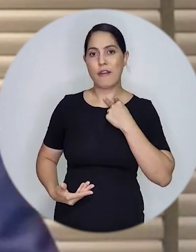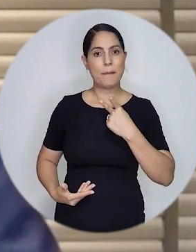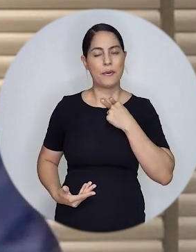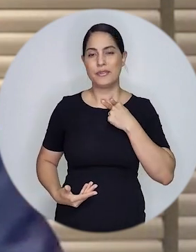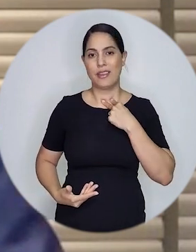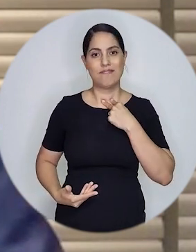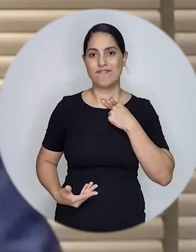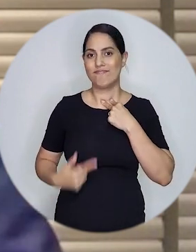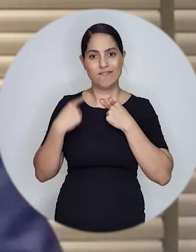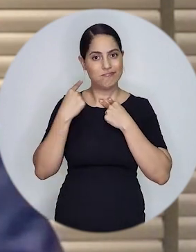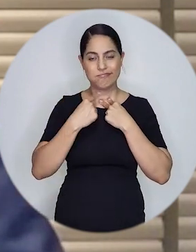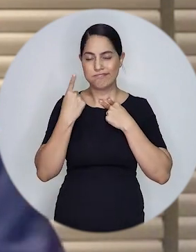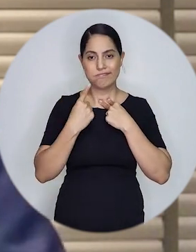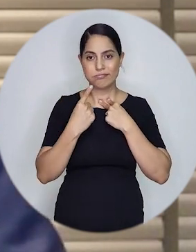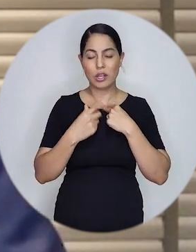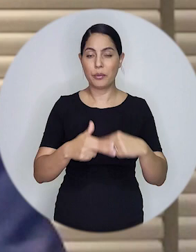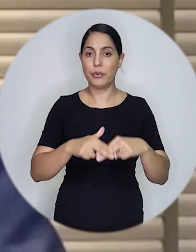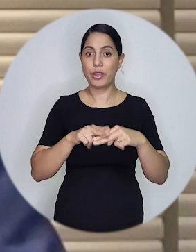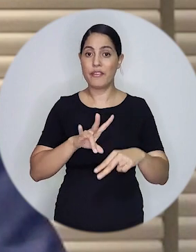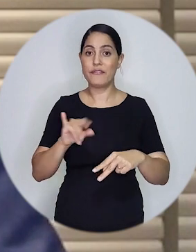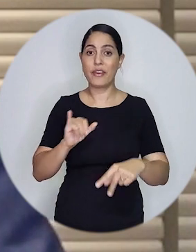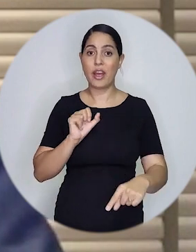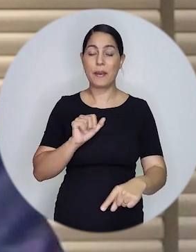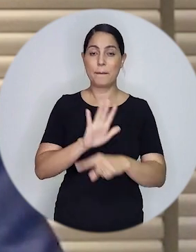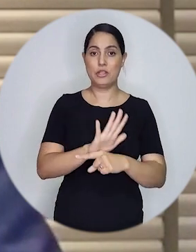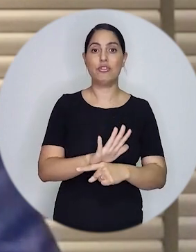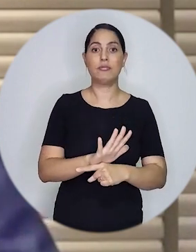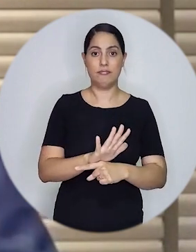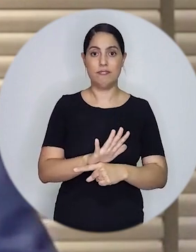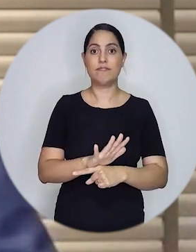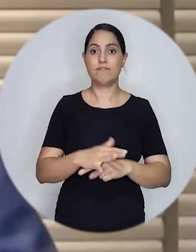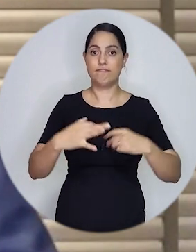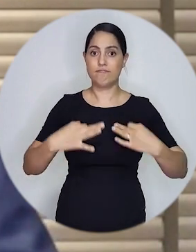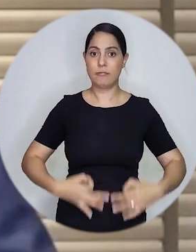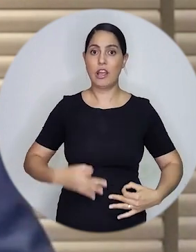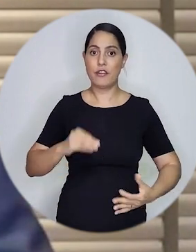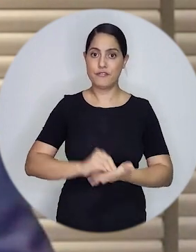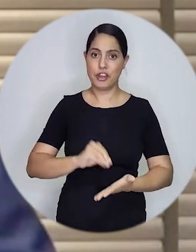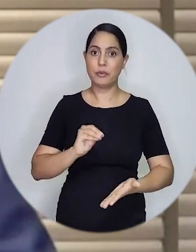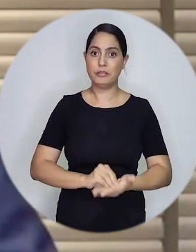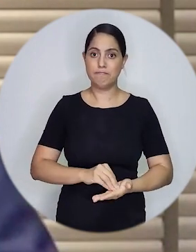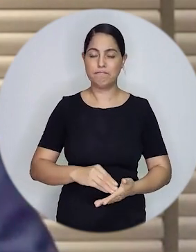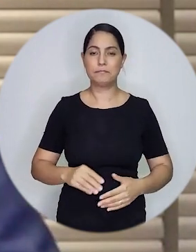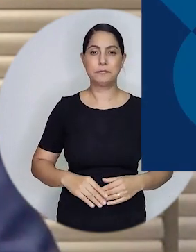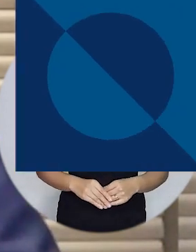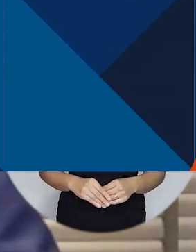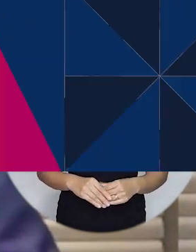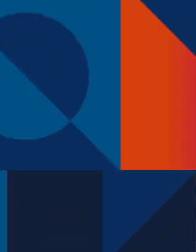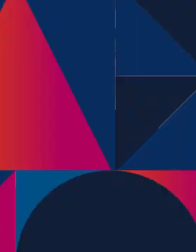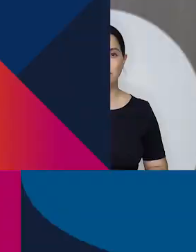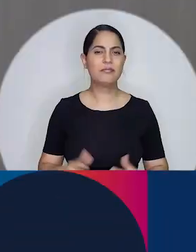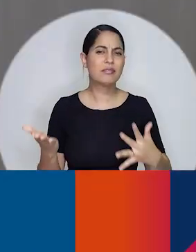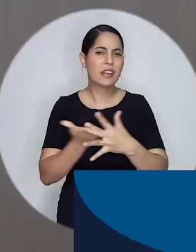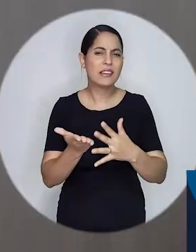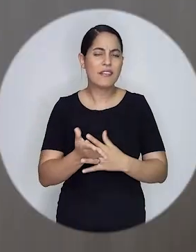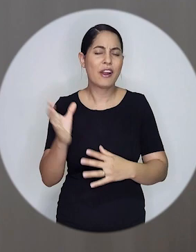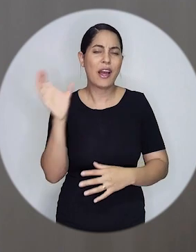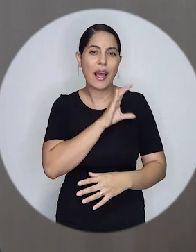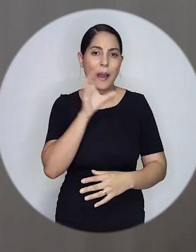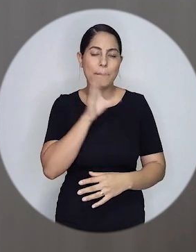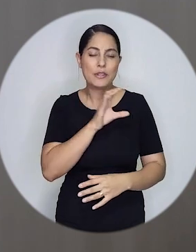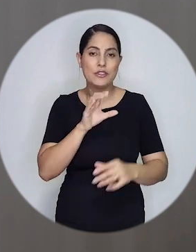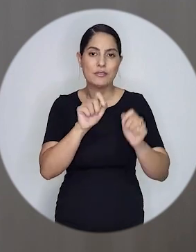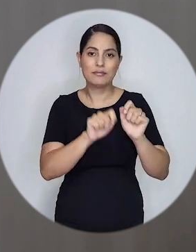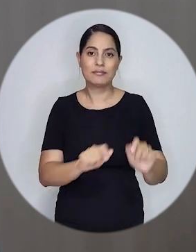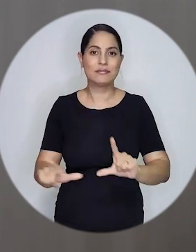poder exercer isto. E não exercendo esse critério, consequentemente, ele está impedido por ser declarado inidôneo moral. Agora nós vamos